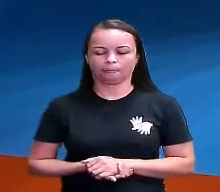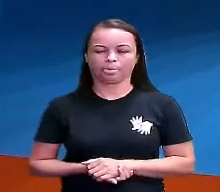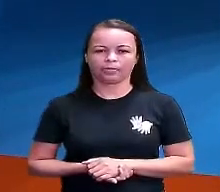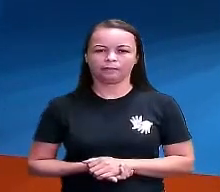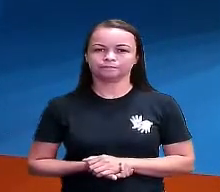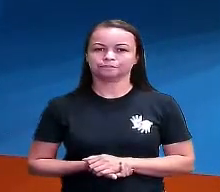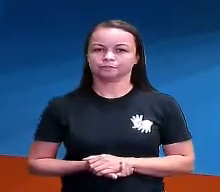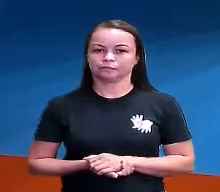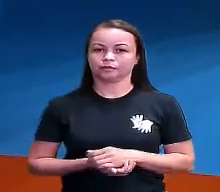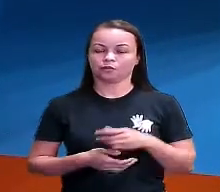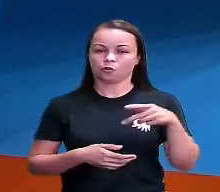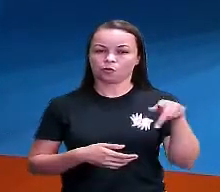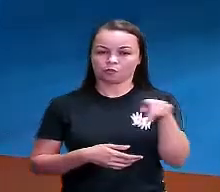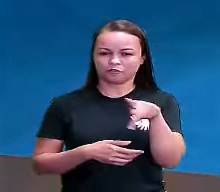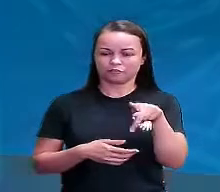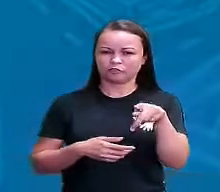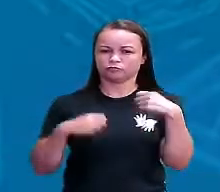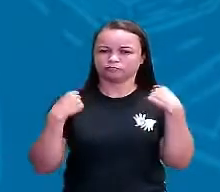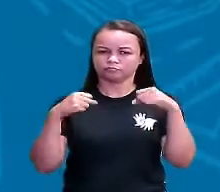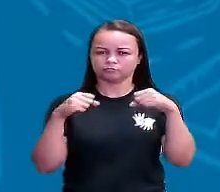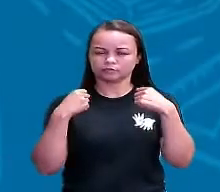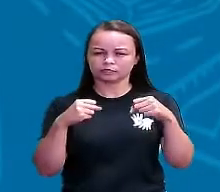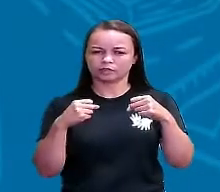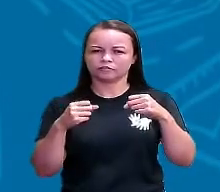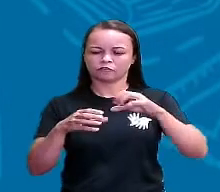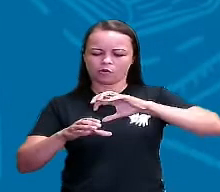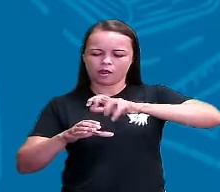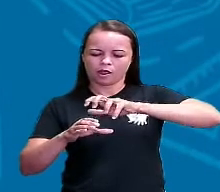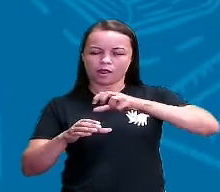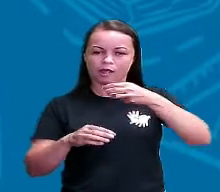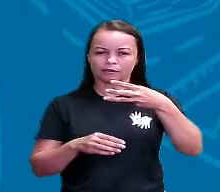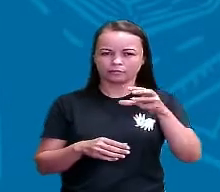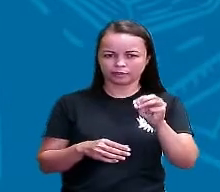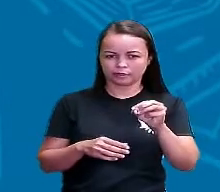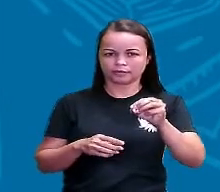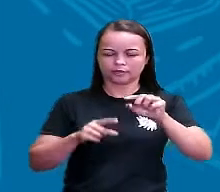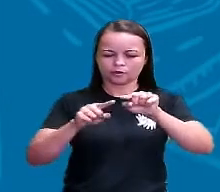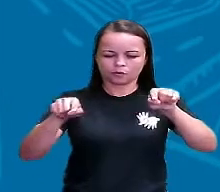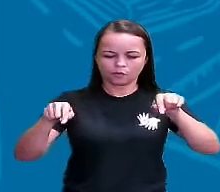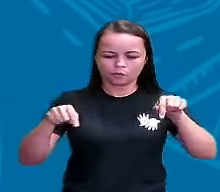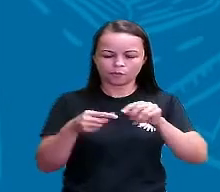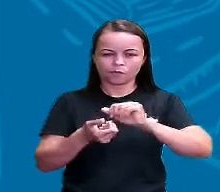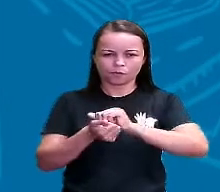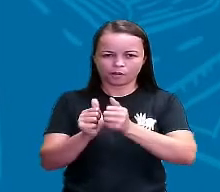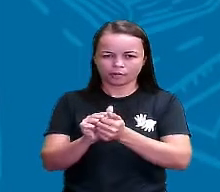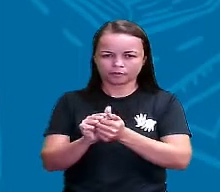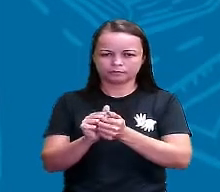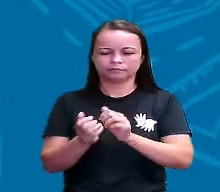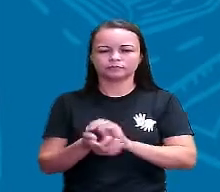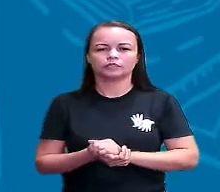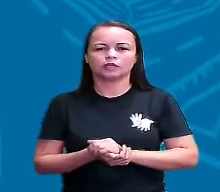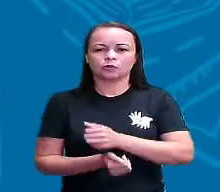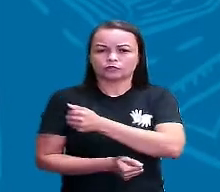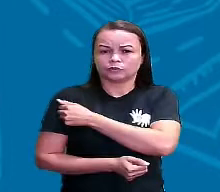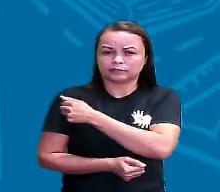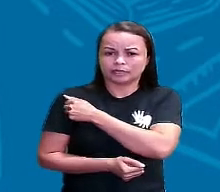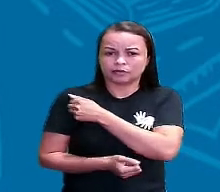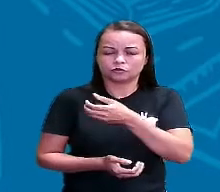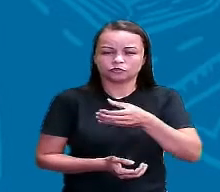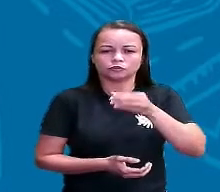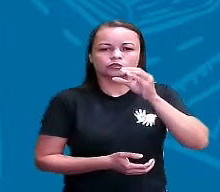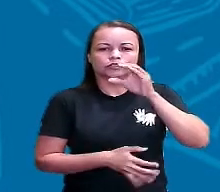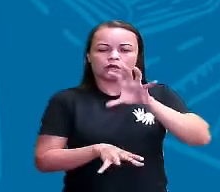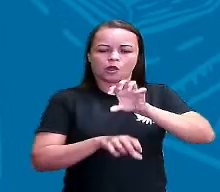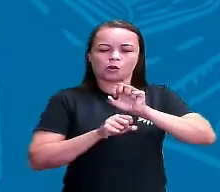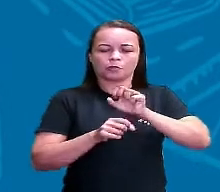professor de Educação Física levou 30 garrafas de água para a quadra. Os alunos consumiram 13 garrafas durante a